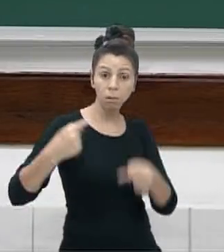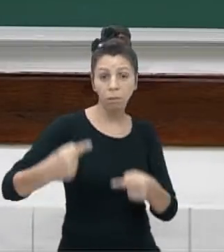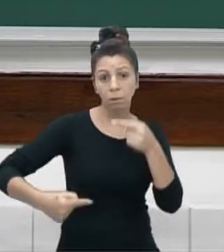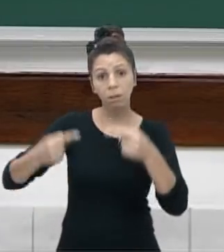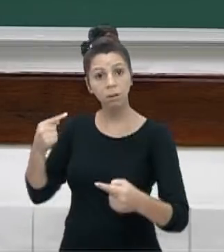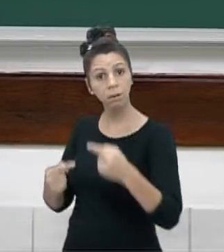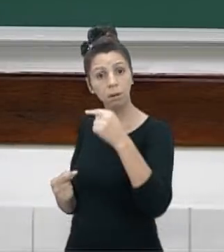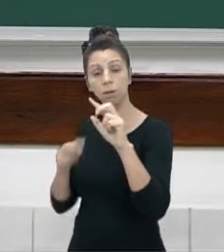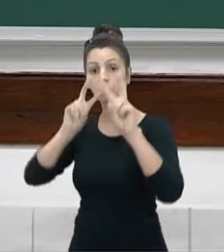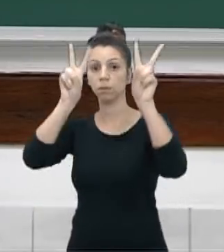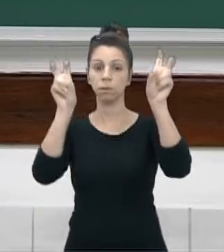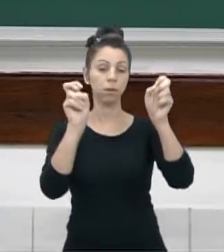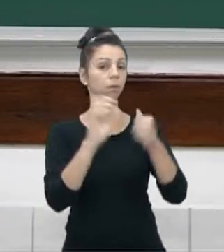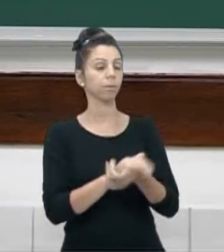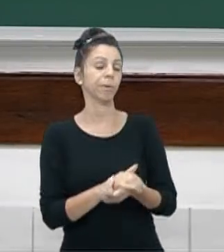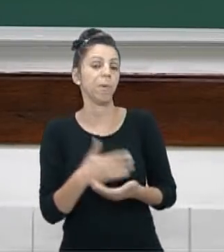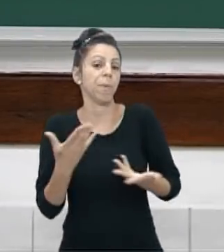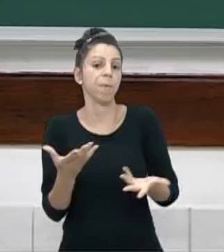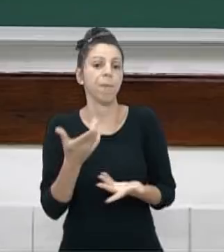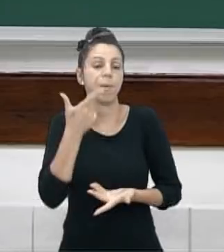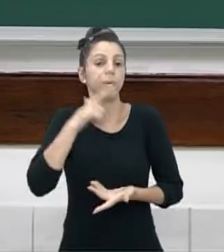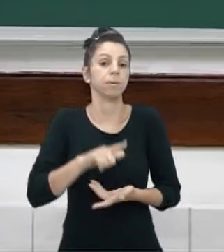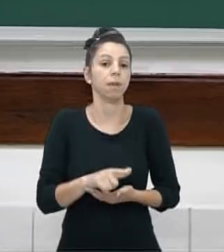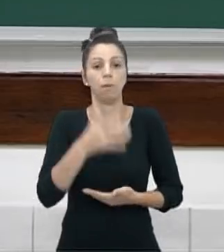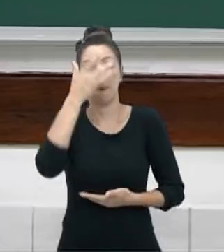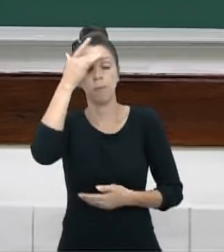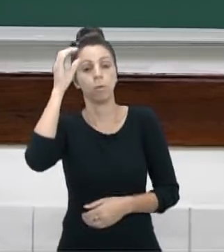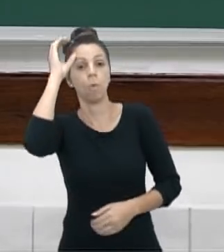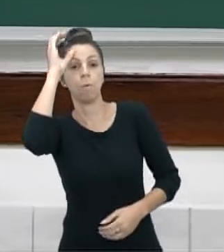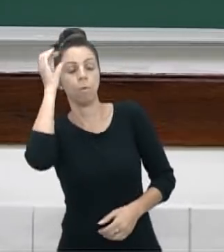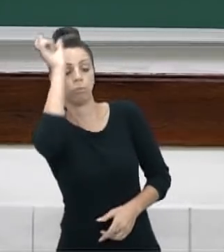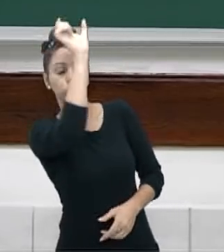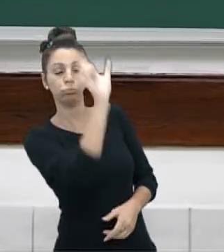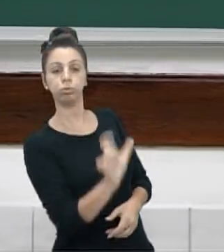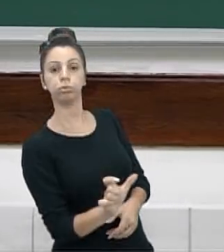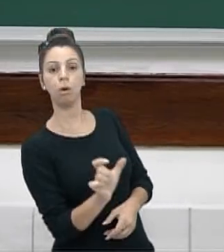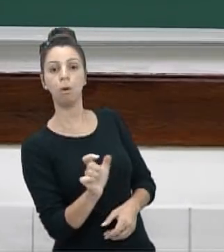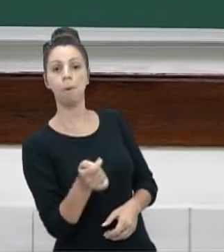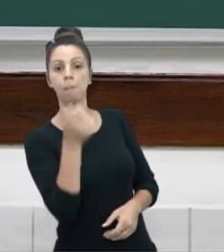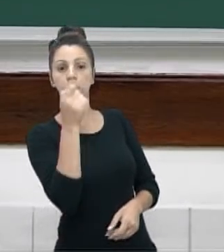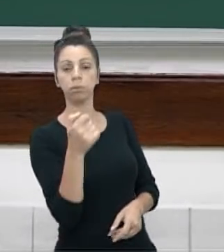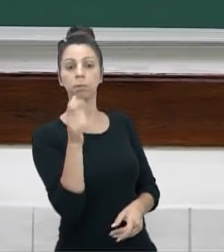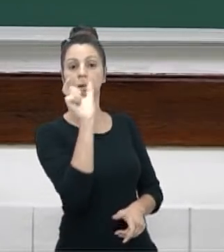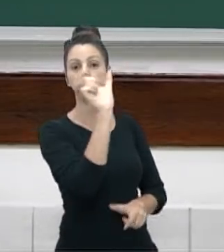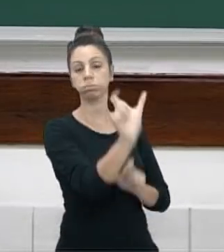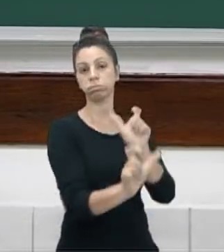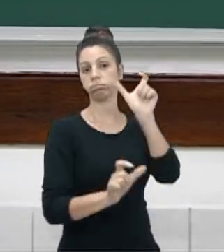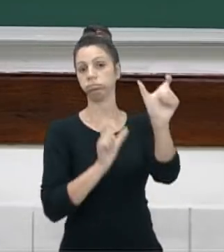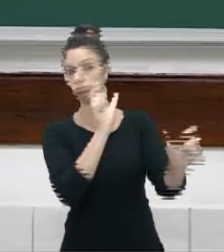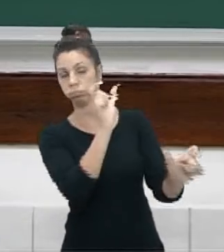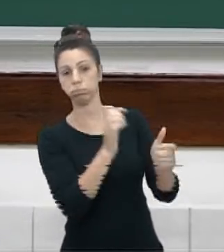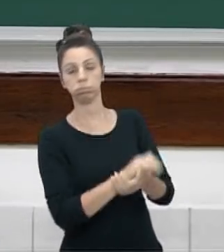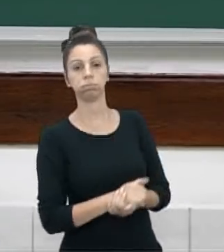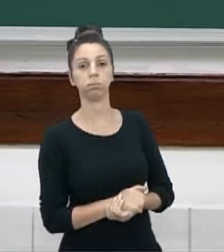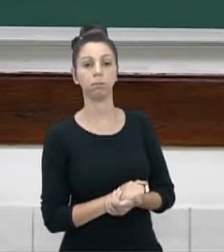assunto, né? Não tem como alguém conscientizar alguém, às vezes, em poucas palavras, por exemplo, sobre